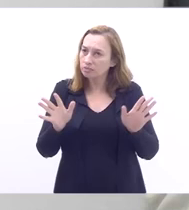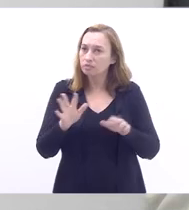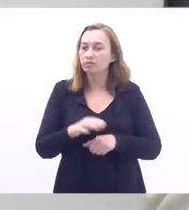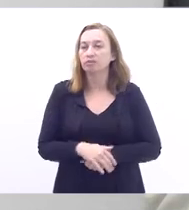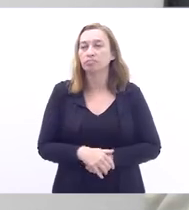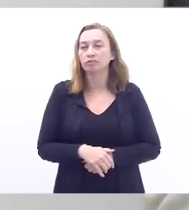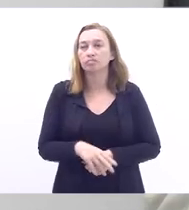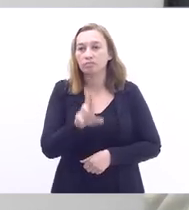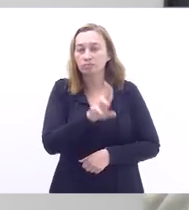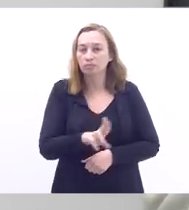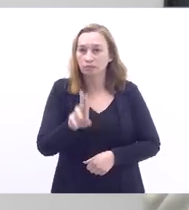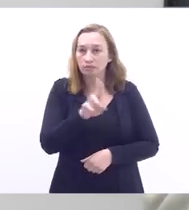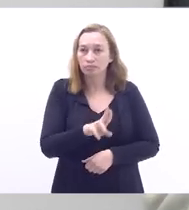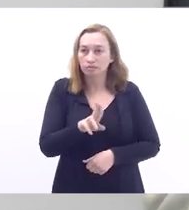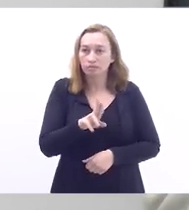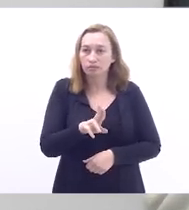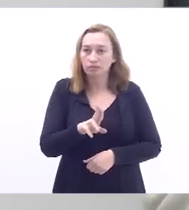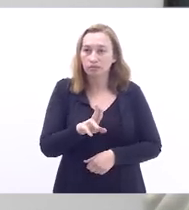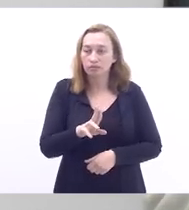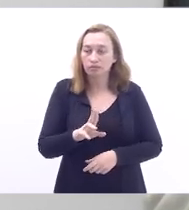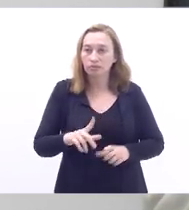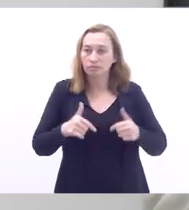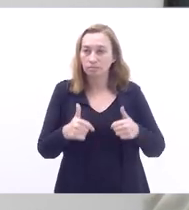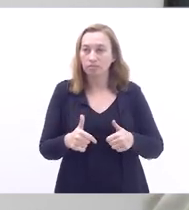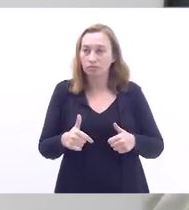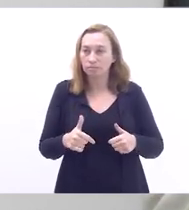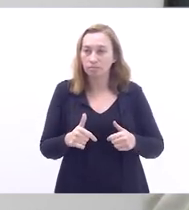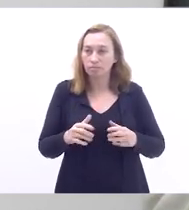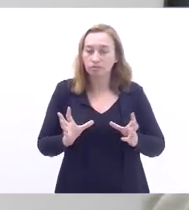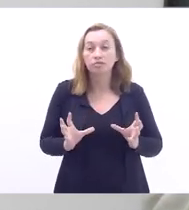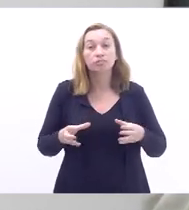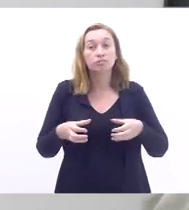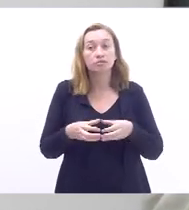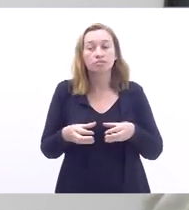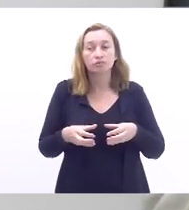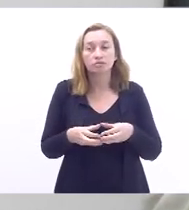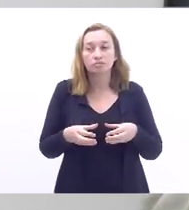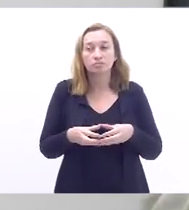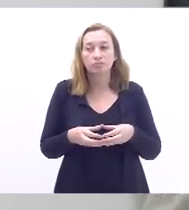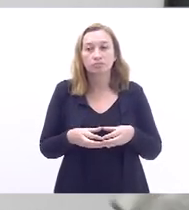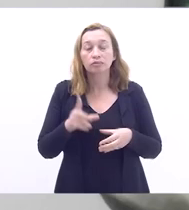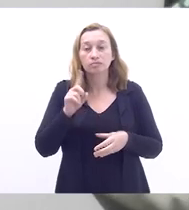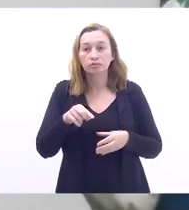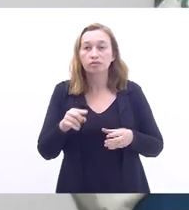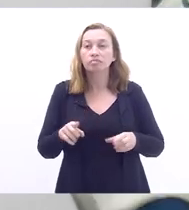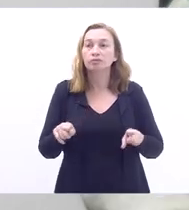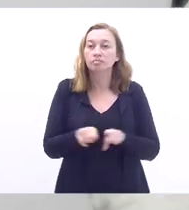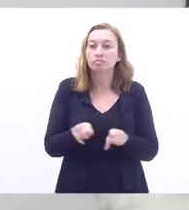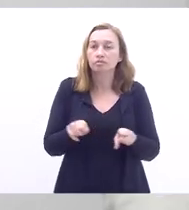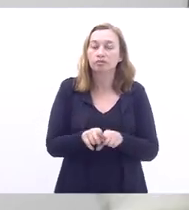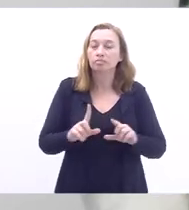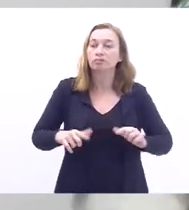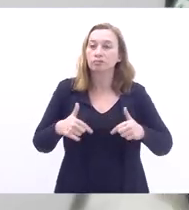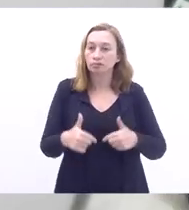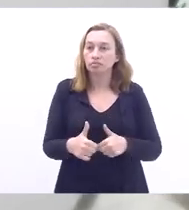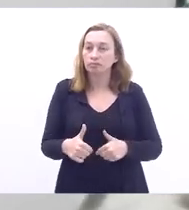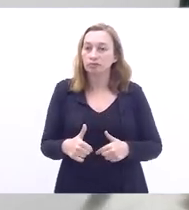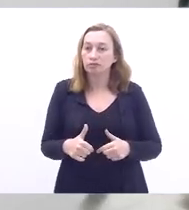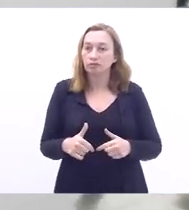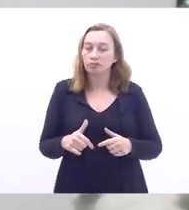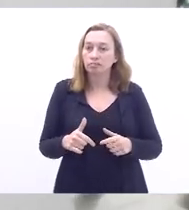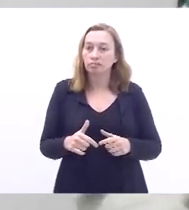ao e ela funciona de forma colegiada e ela funciona também de forma